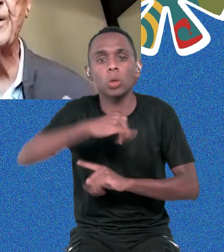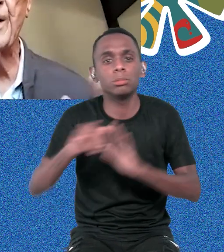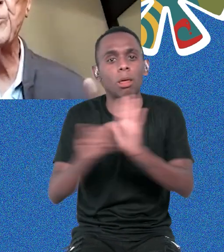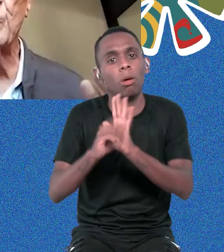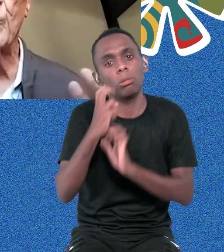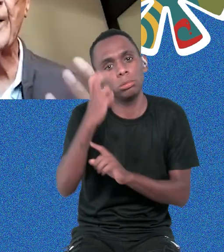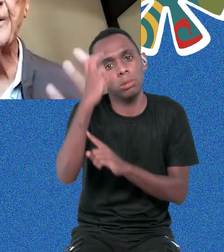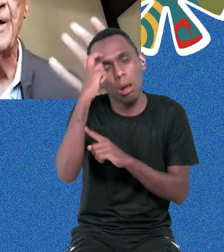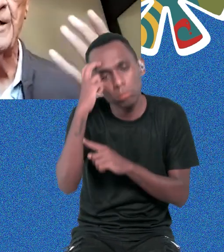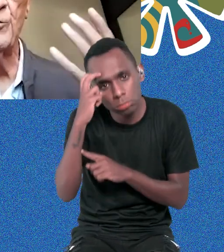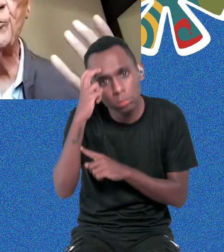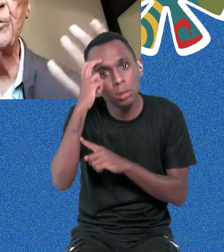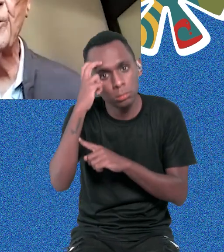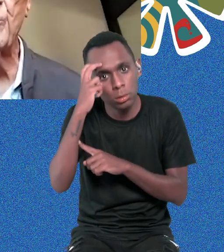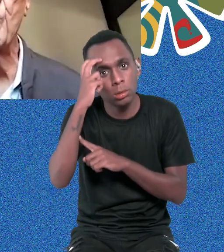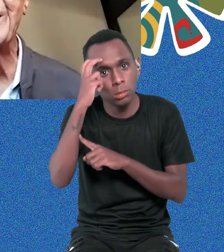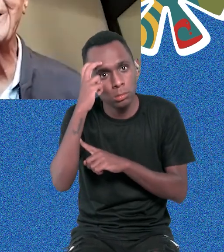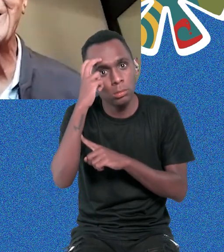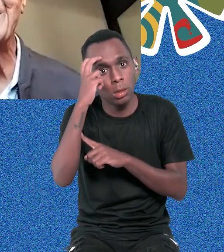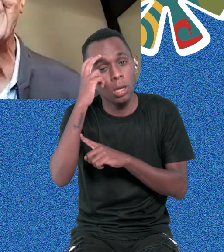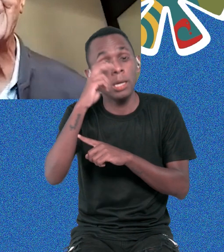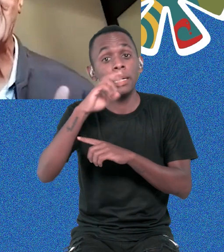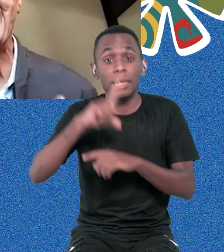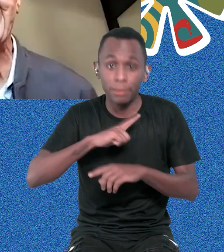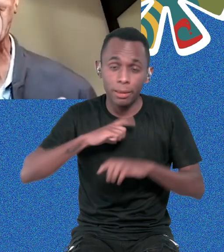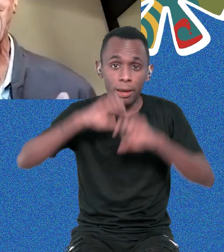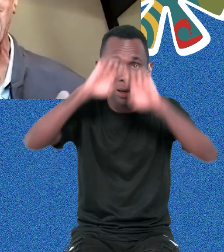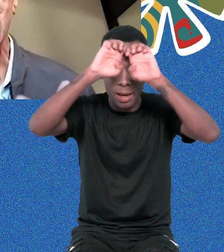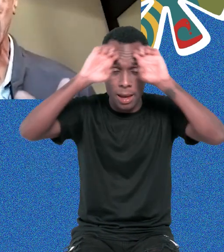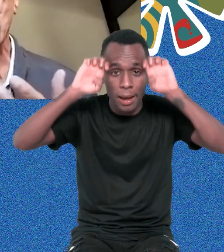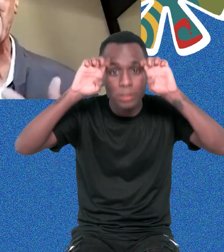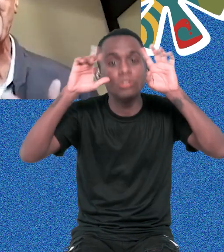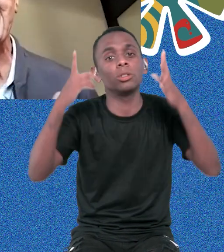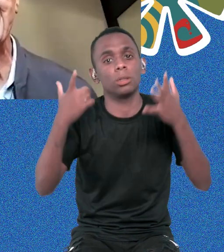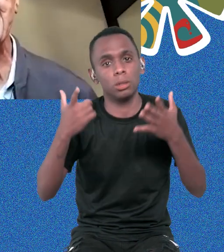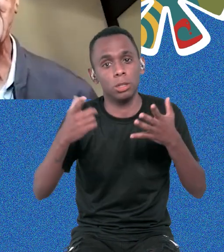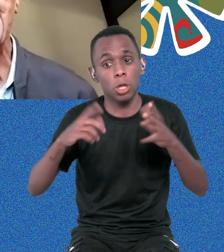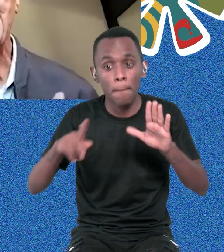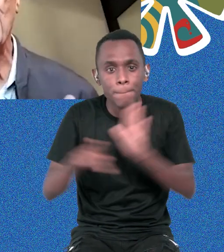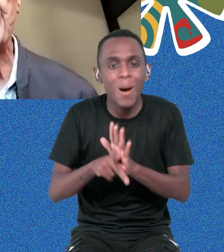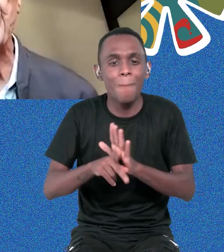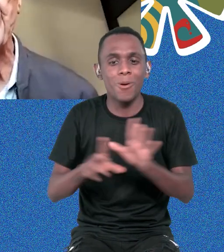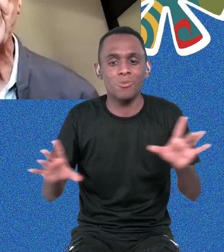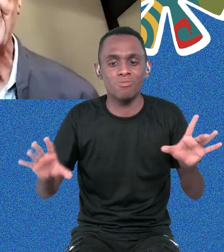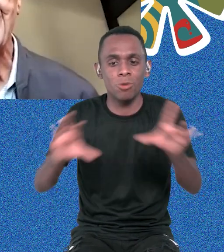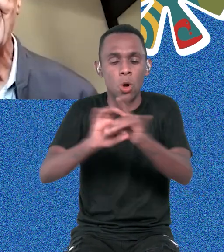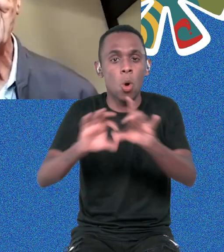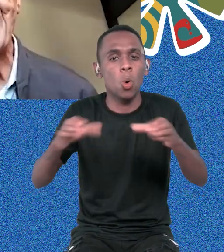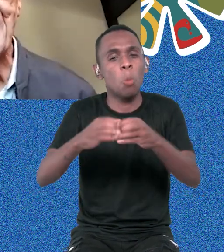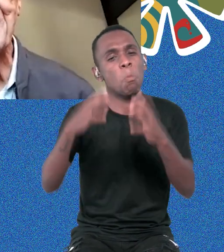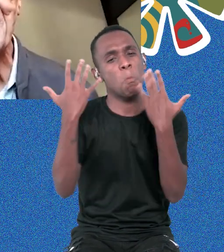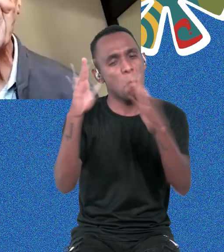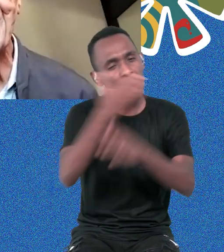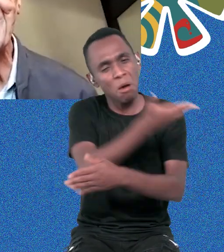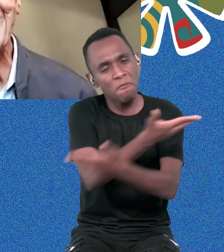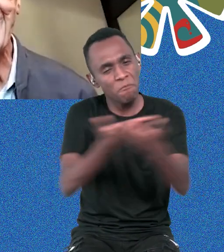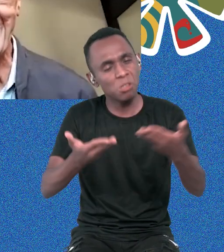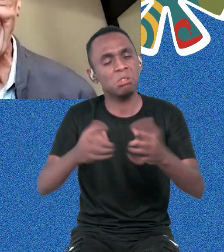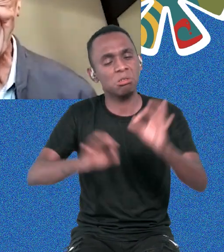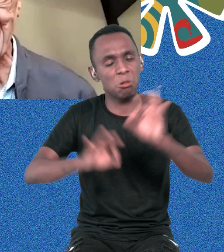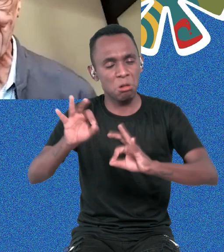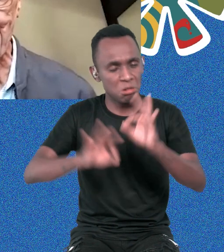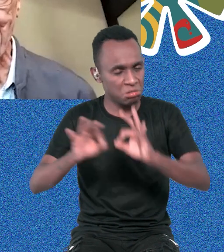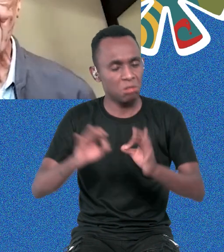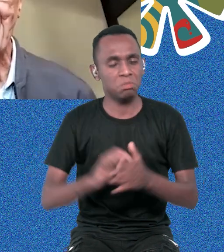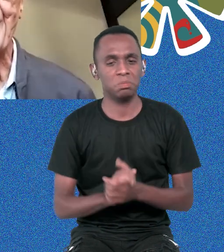como identidades culturais, que nos constituem como identidades éticas, como identidades coletivas. Parabéns a vocês